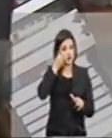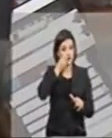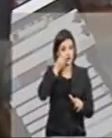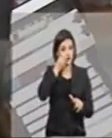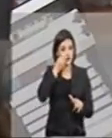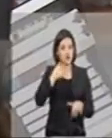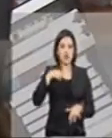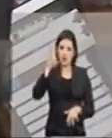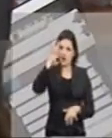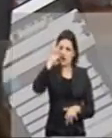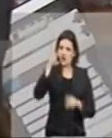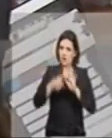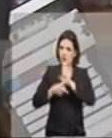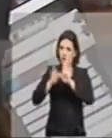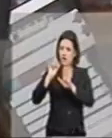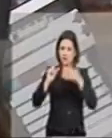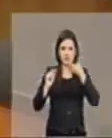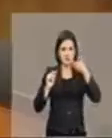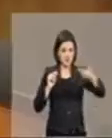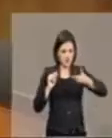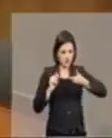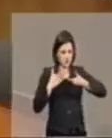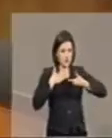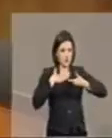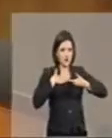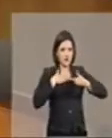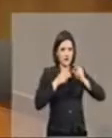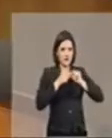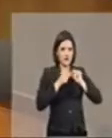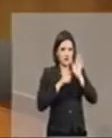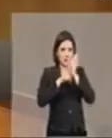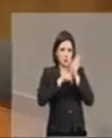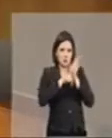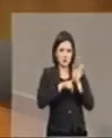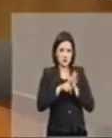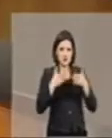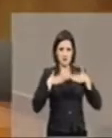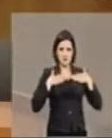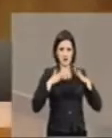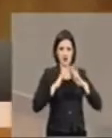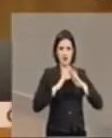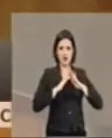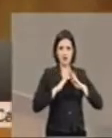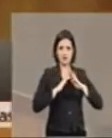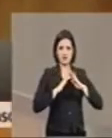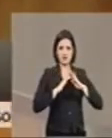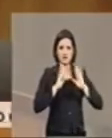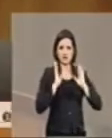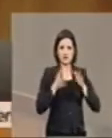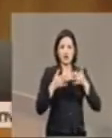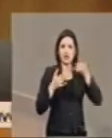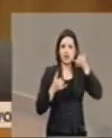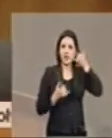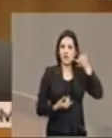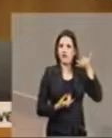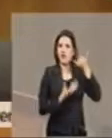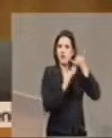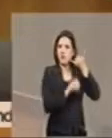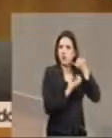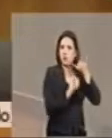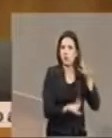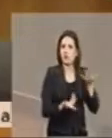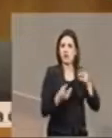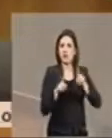minha autorização para fazer uma varredura na minha residência quanto aos telefones. E com